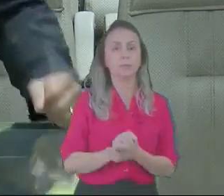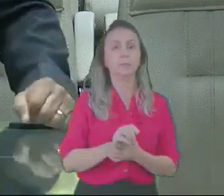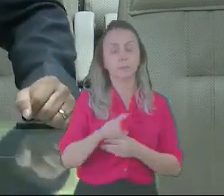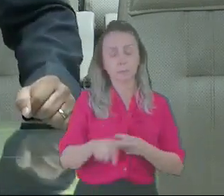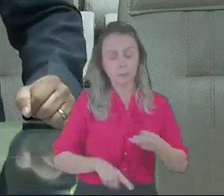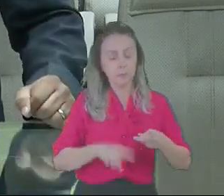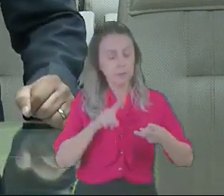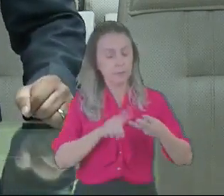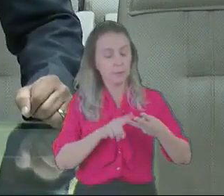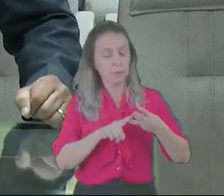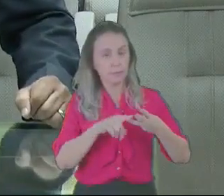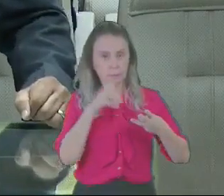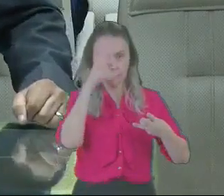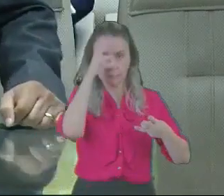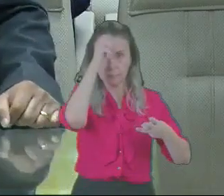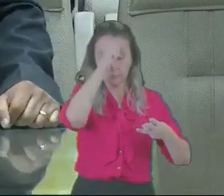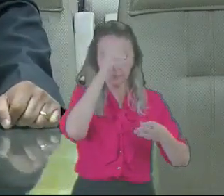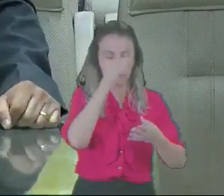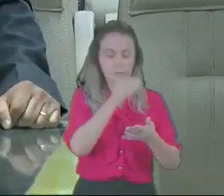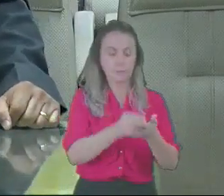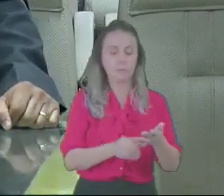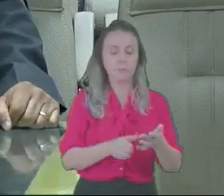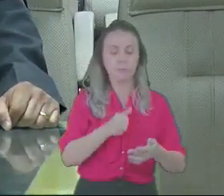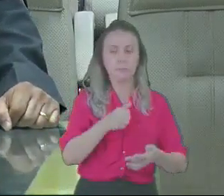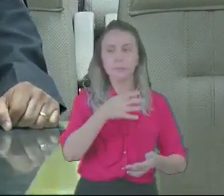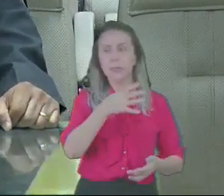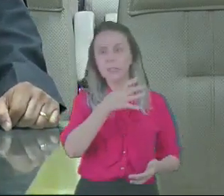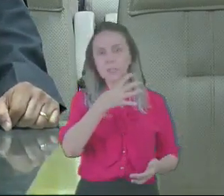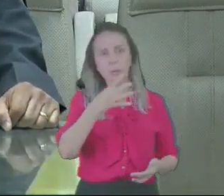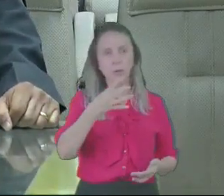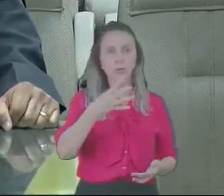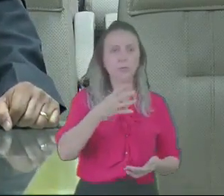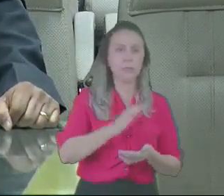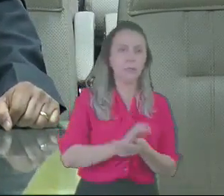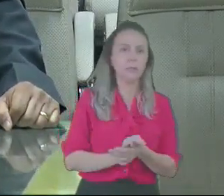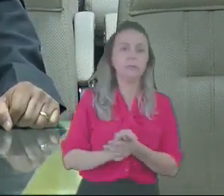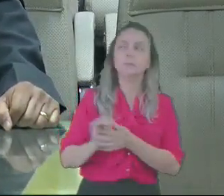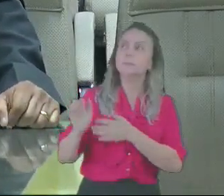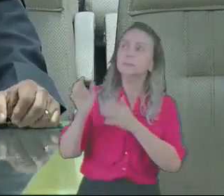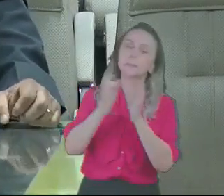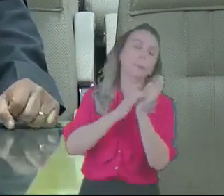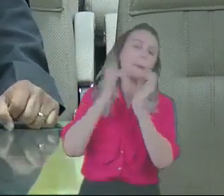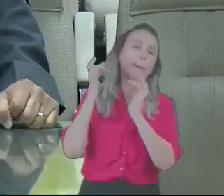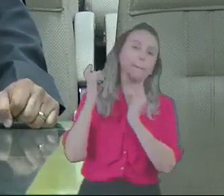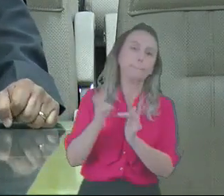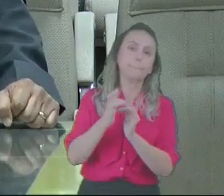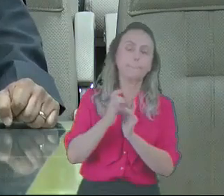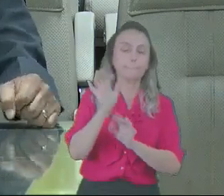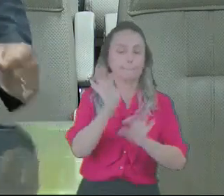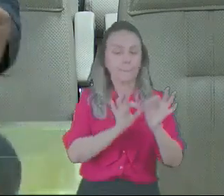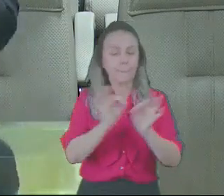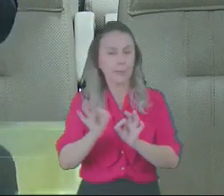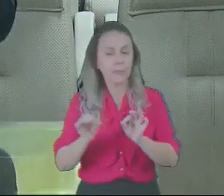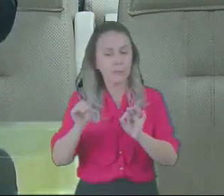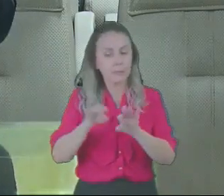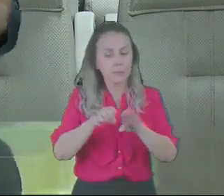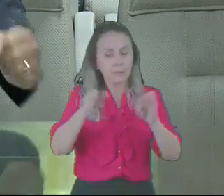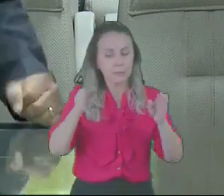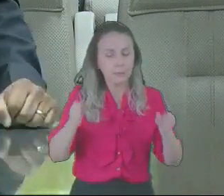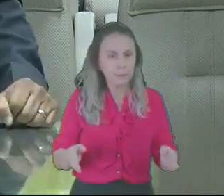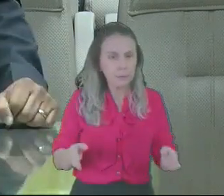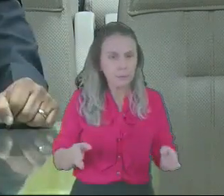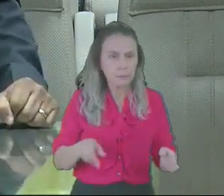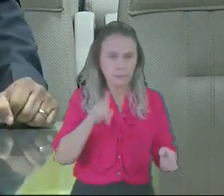lição Que Nós aprendemos no capítulo 14 tesouro escondido vocês fizeram um banquete vocês não